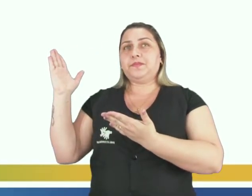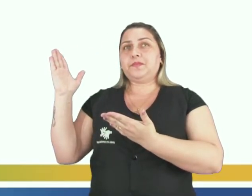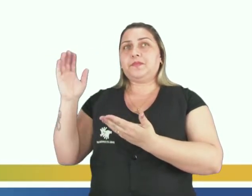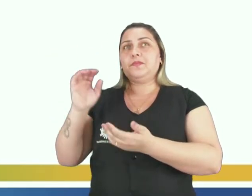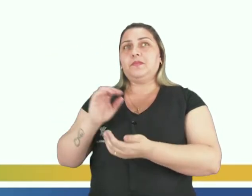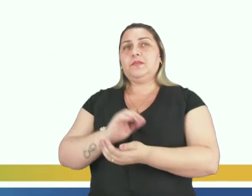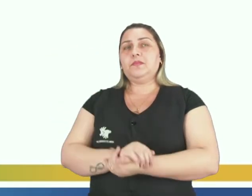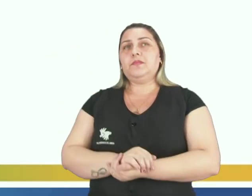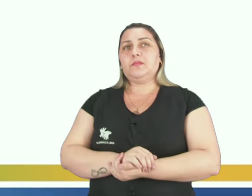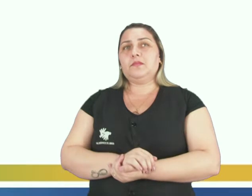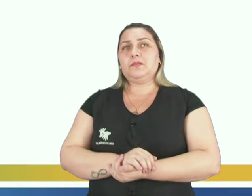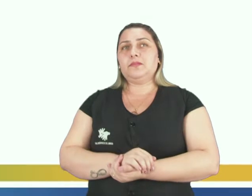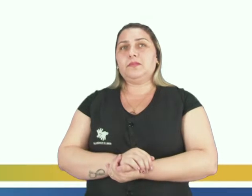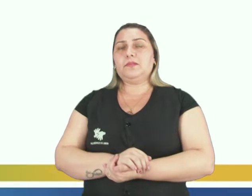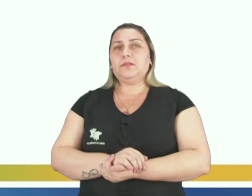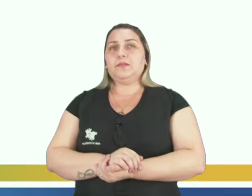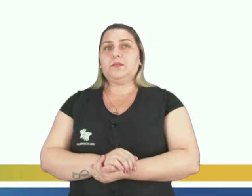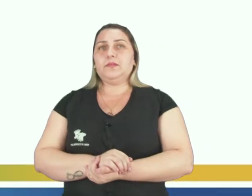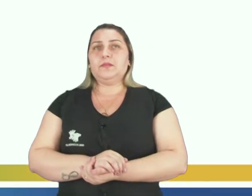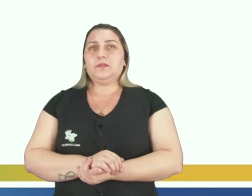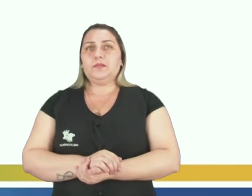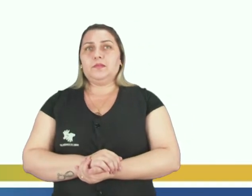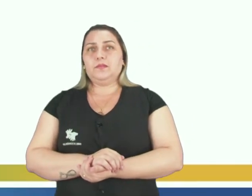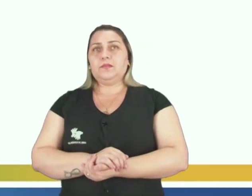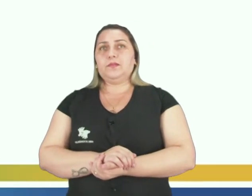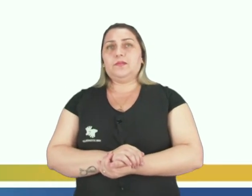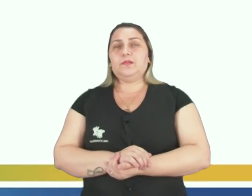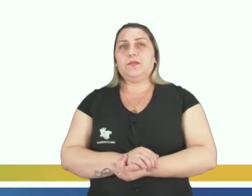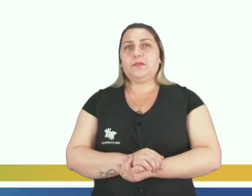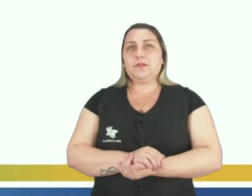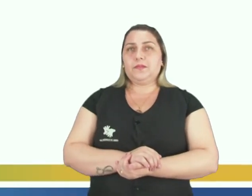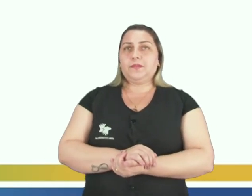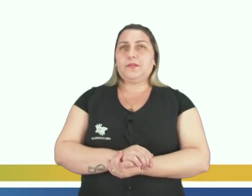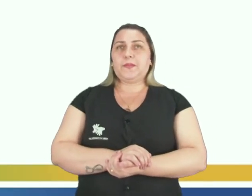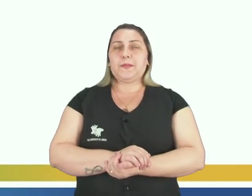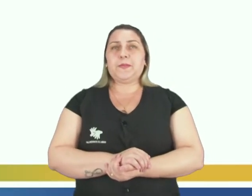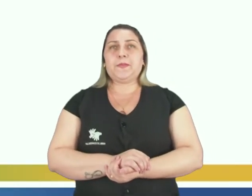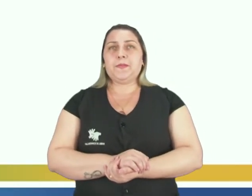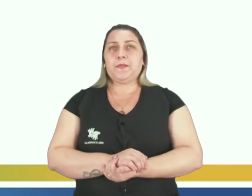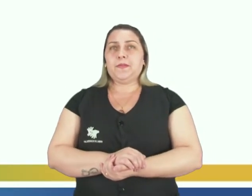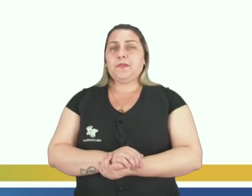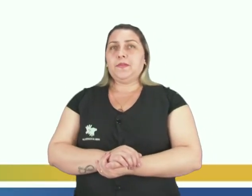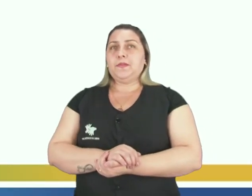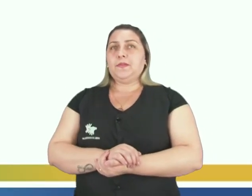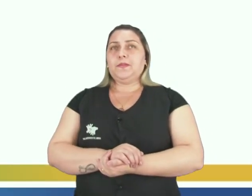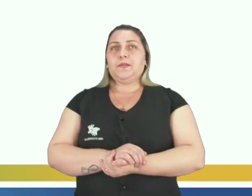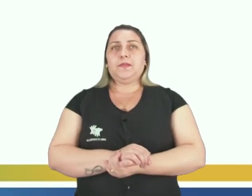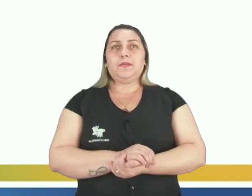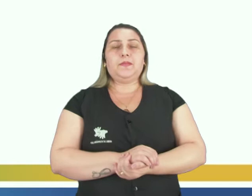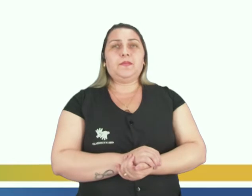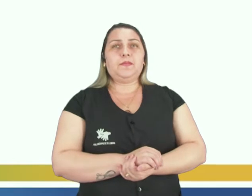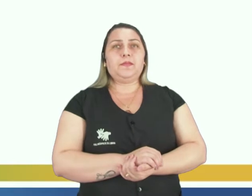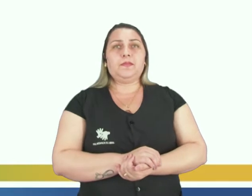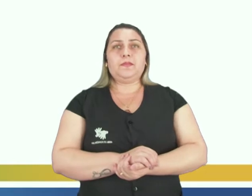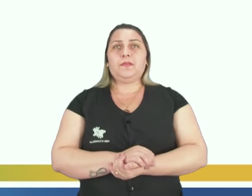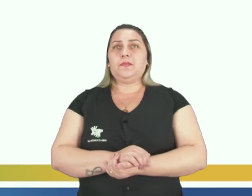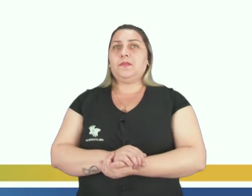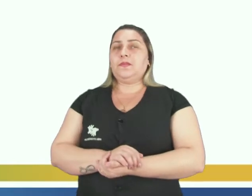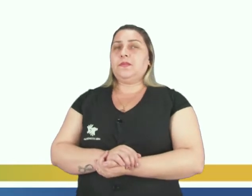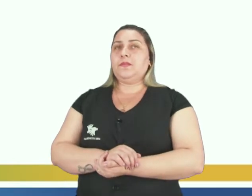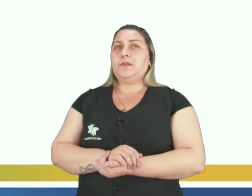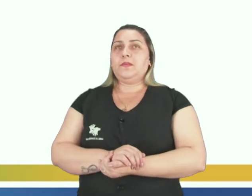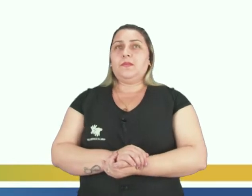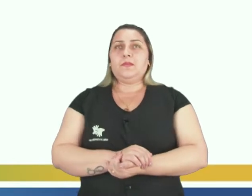digo playa, certo? Caballo, o espanhol europeu, peninsular, mas com o jeísmo eu pronuncio